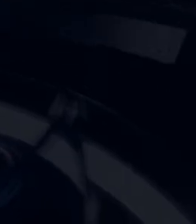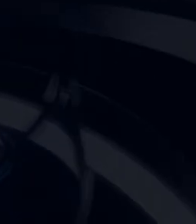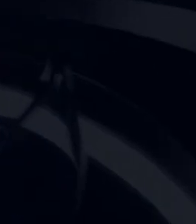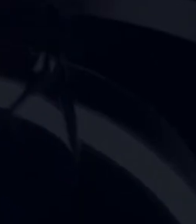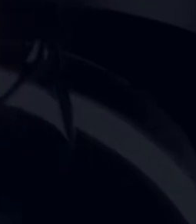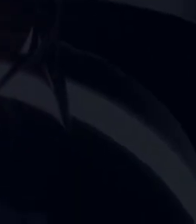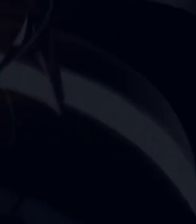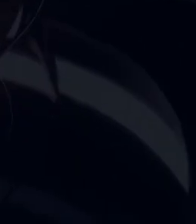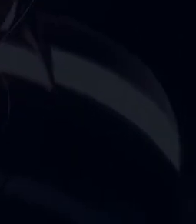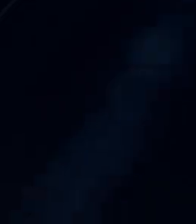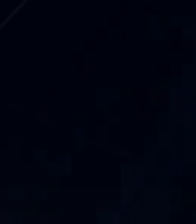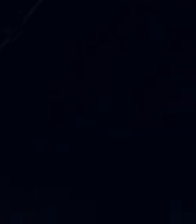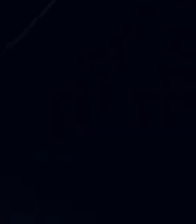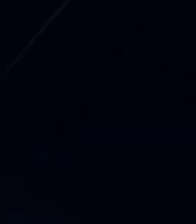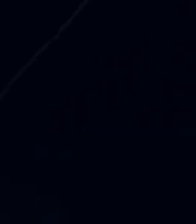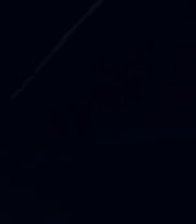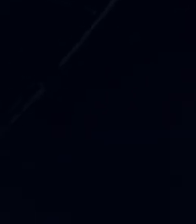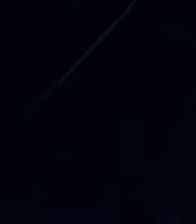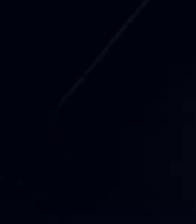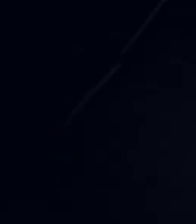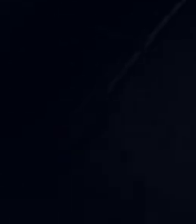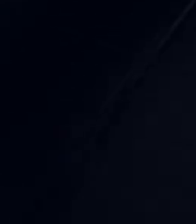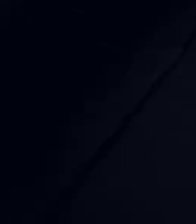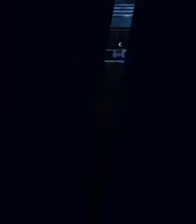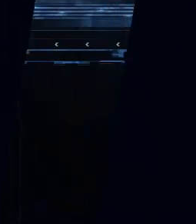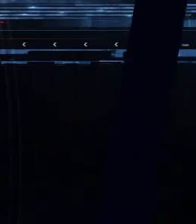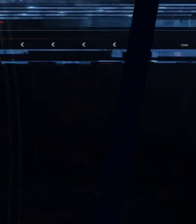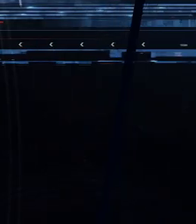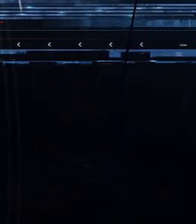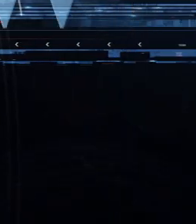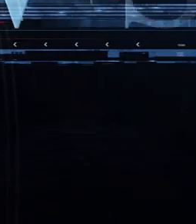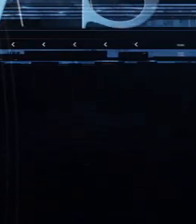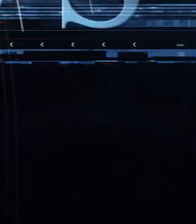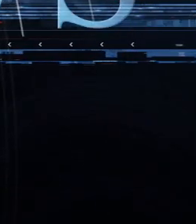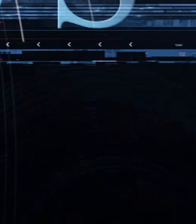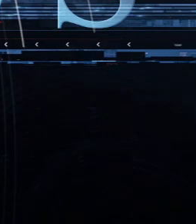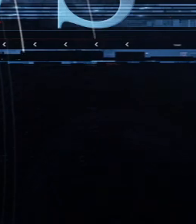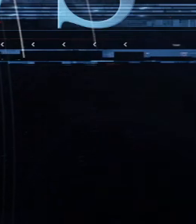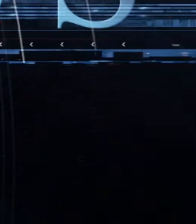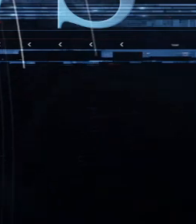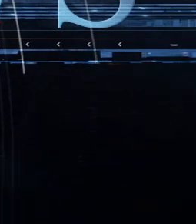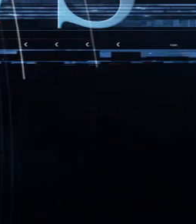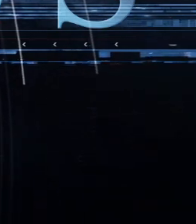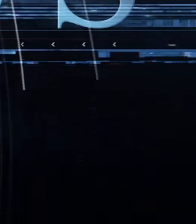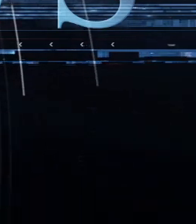aprovinciadopará.com.br. Aqui você fica bem informado. A qualquer momento, mais news.